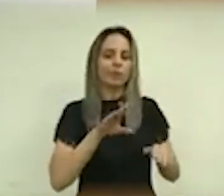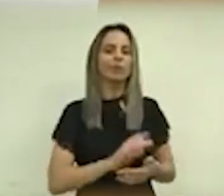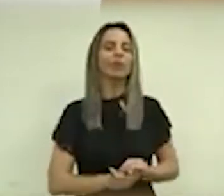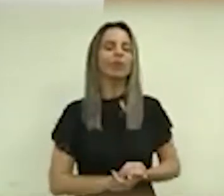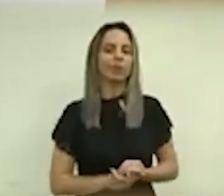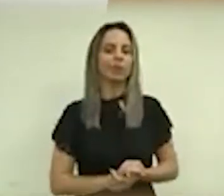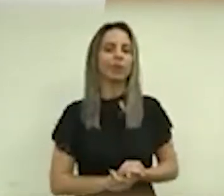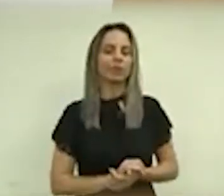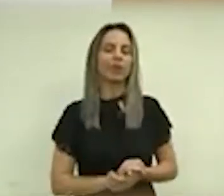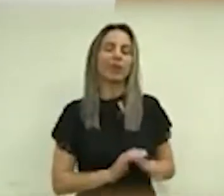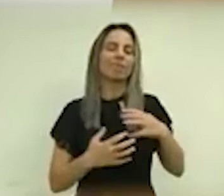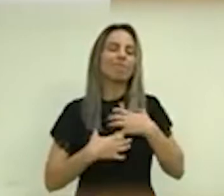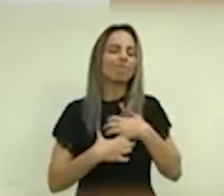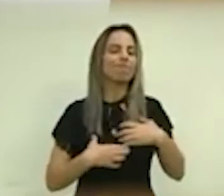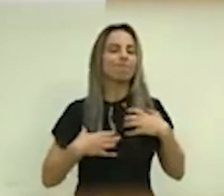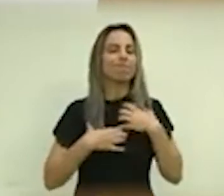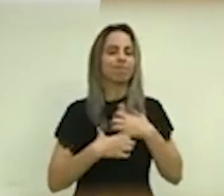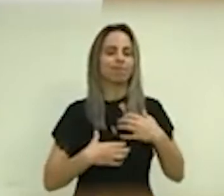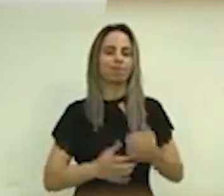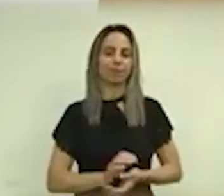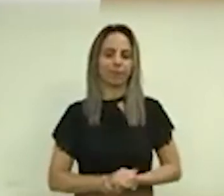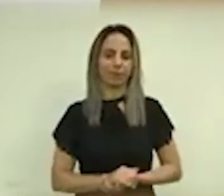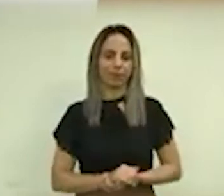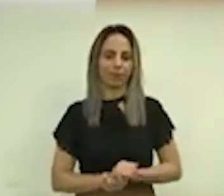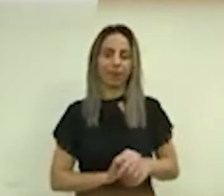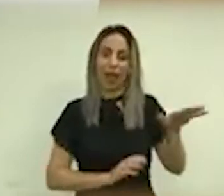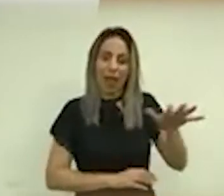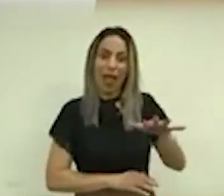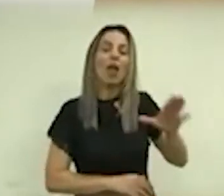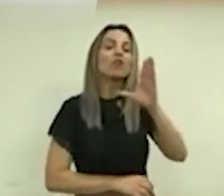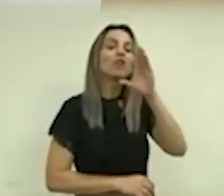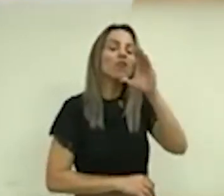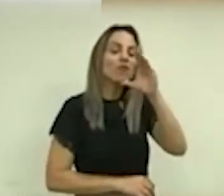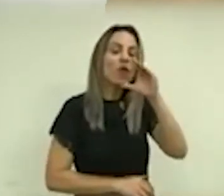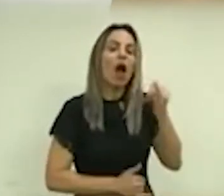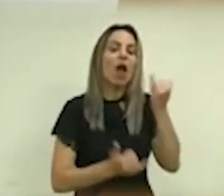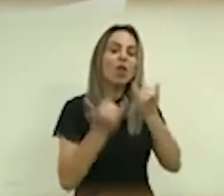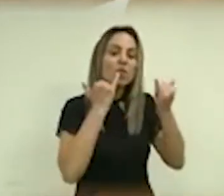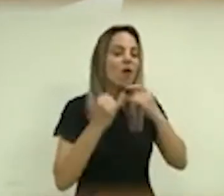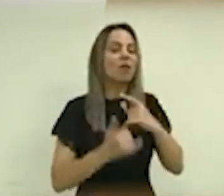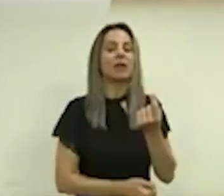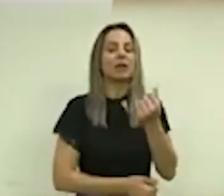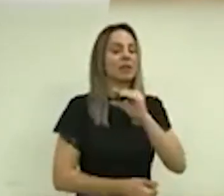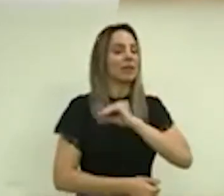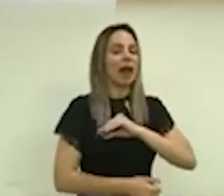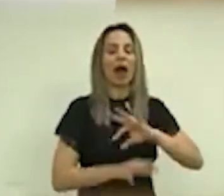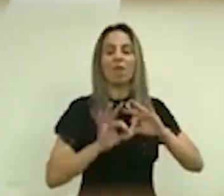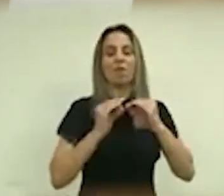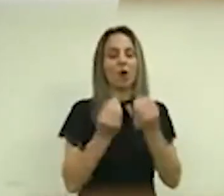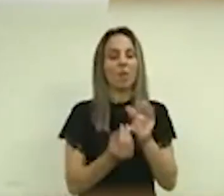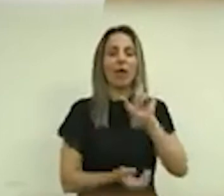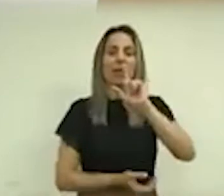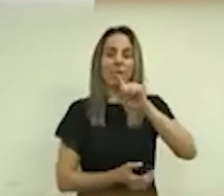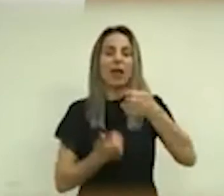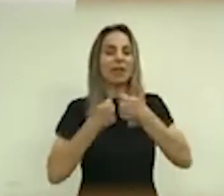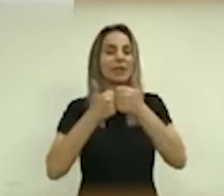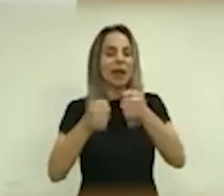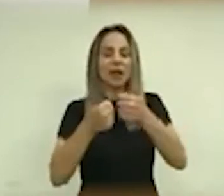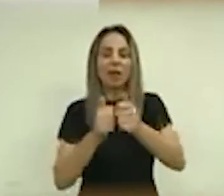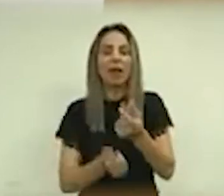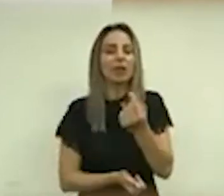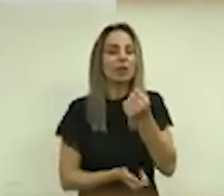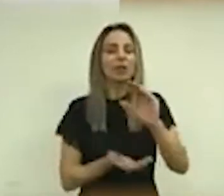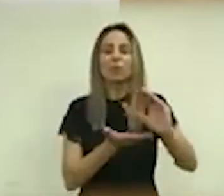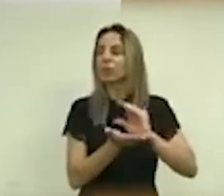desfavorável e muito desconfortável. Estes funcionários informam que não vêm recebendo o salário família, vale transporte e nem a